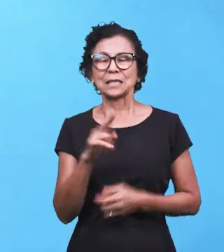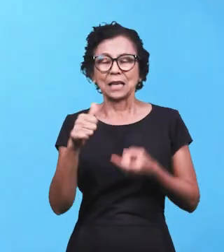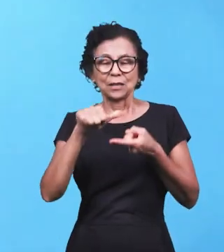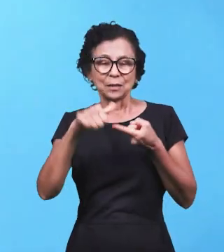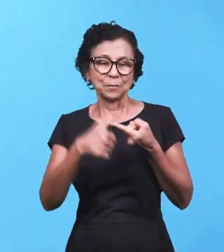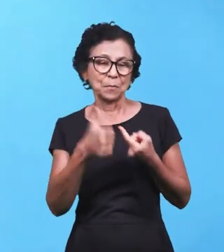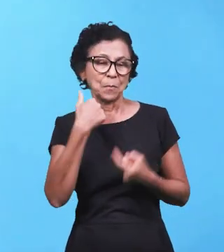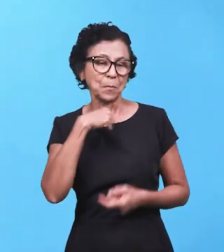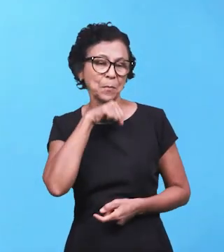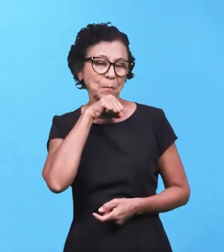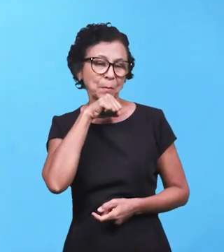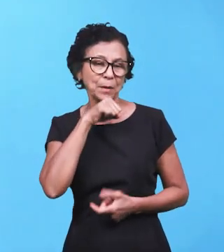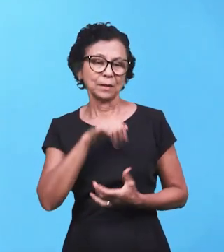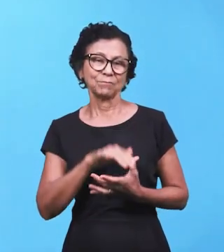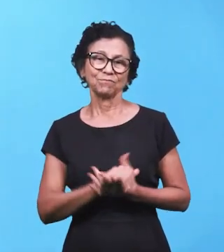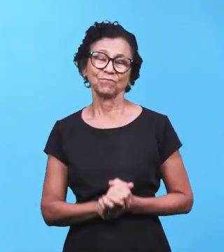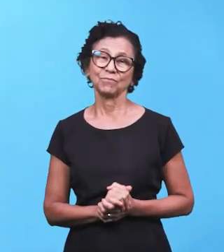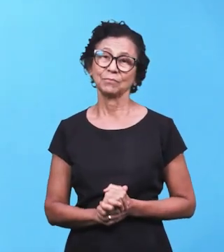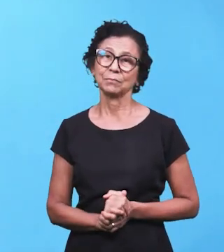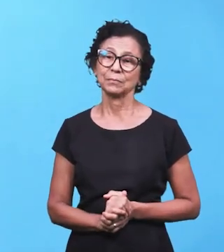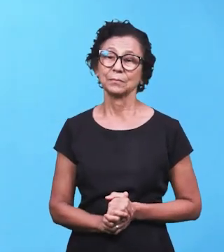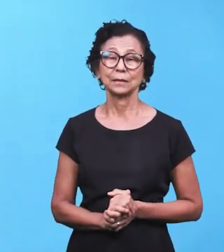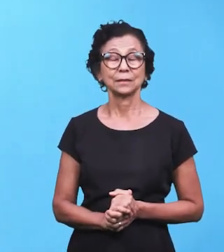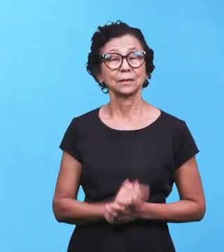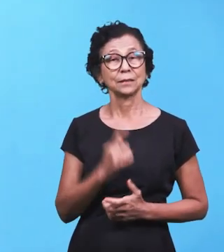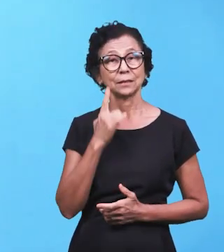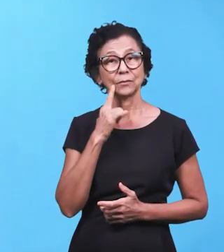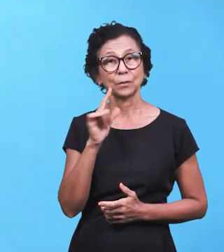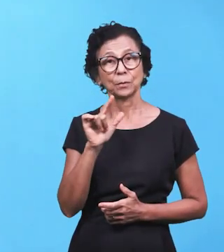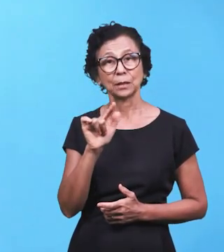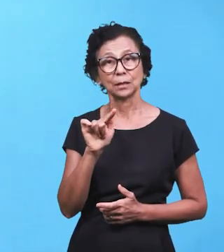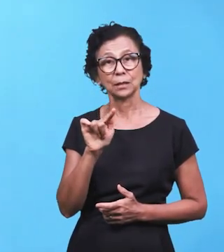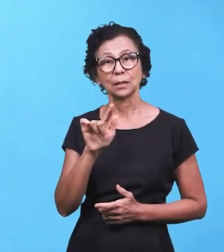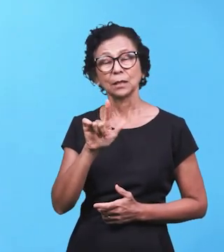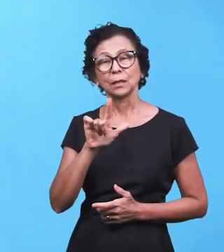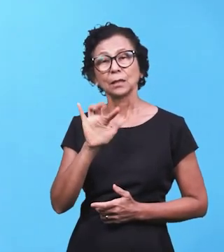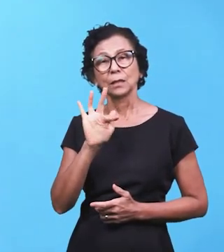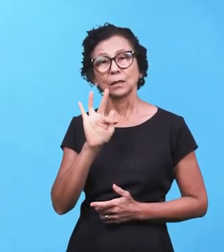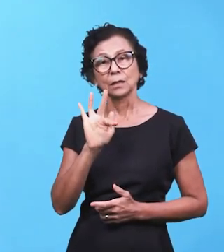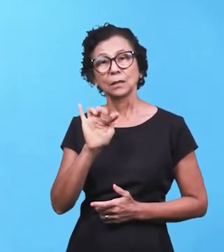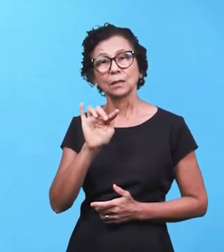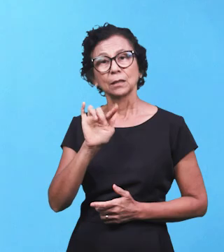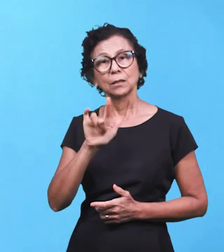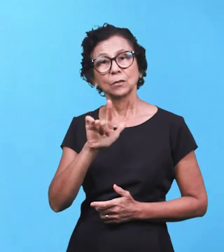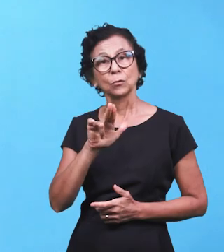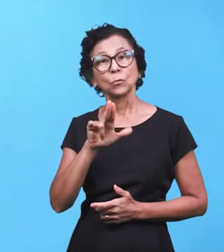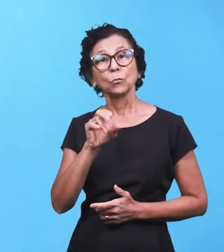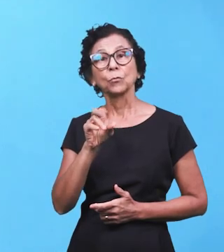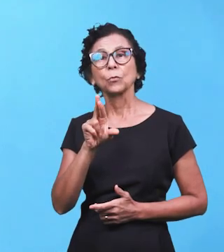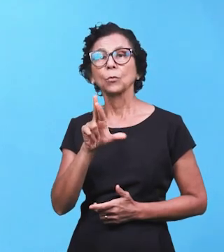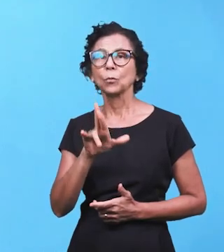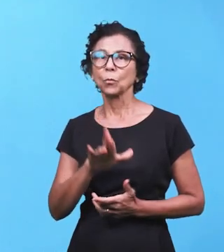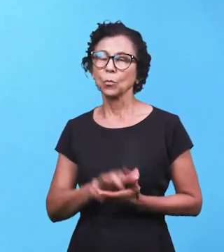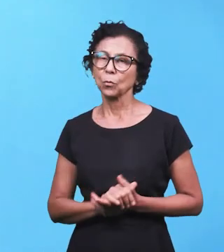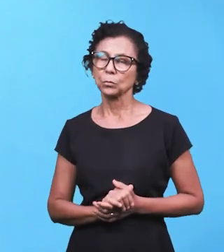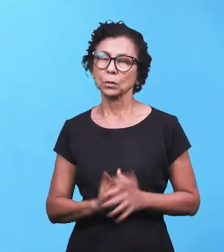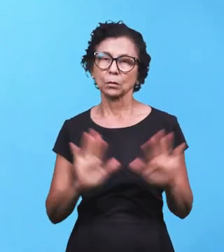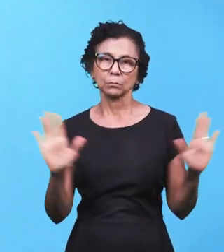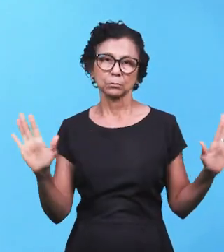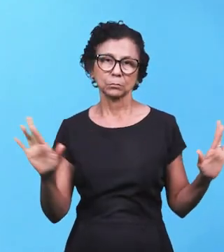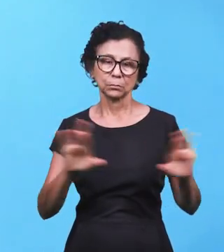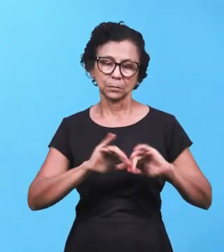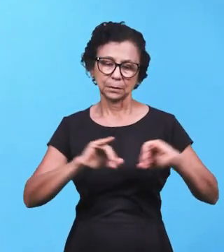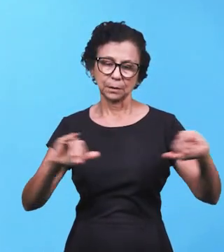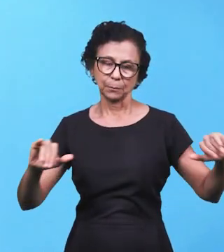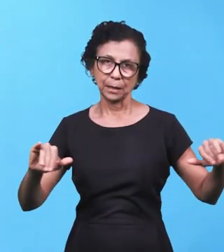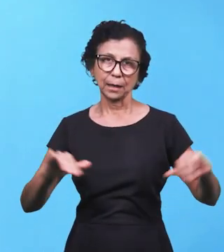Mas às vezes tem uma quantidade de flúor que a criança ainda não está preparada para receber. Então é importante a criança usar o creme dental infantil e o adulto usar o de